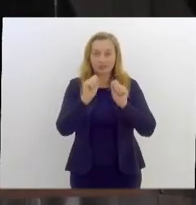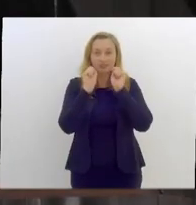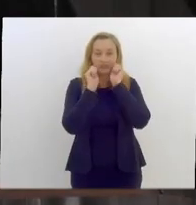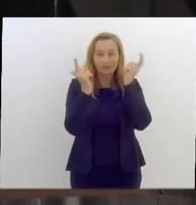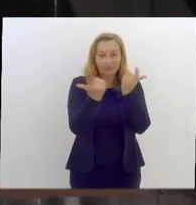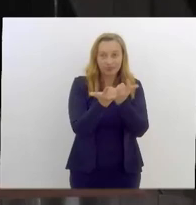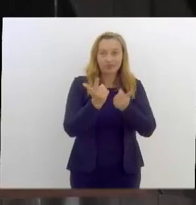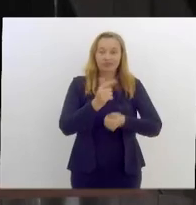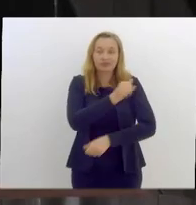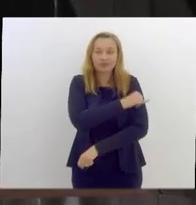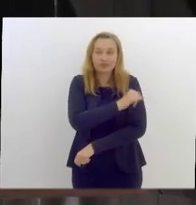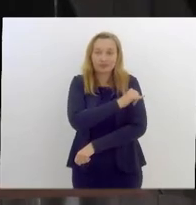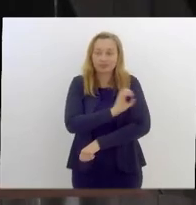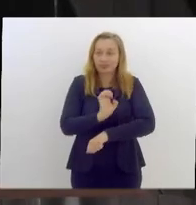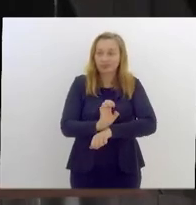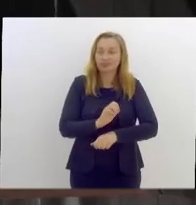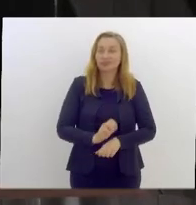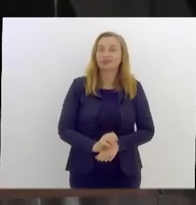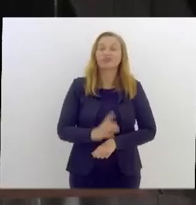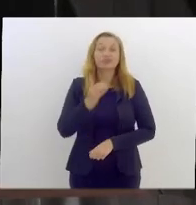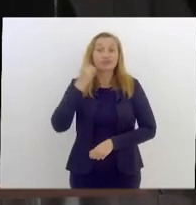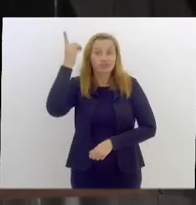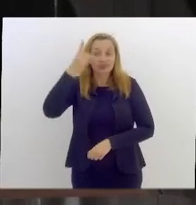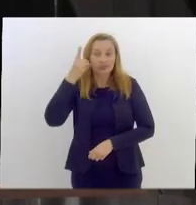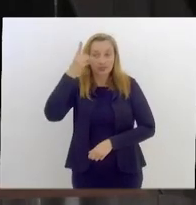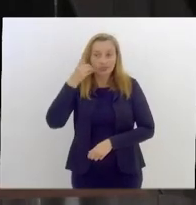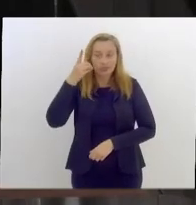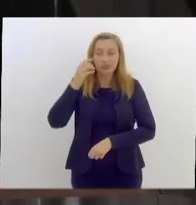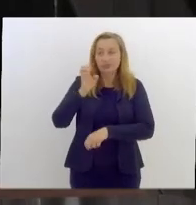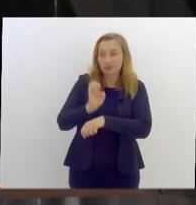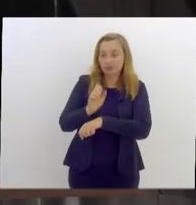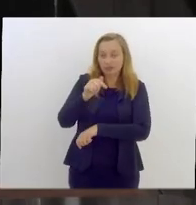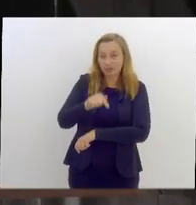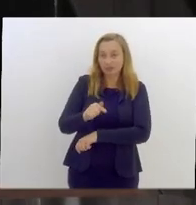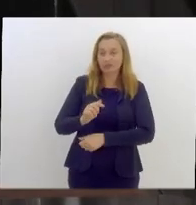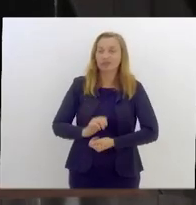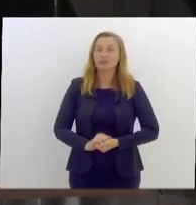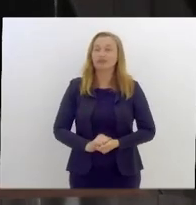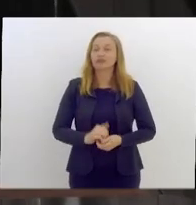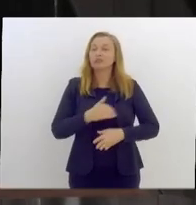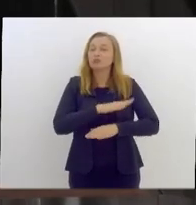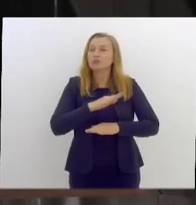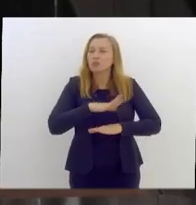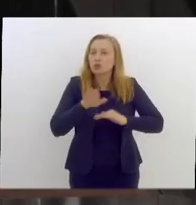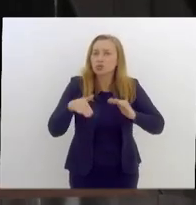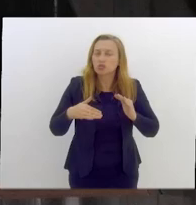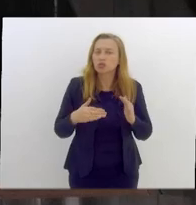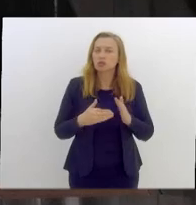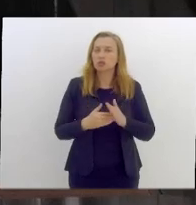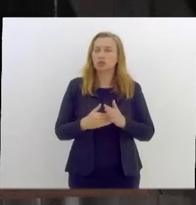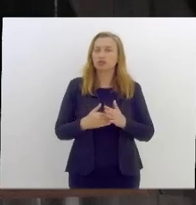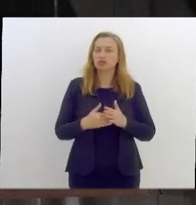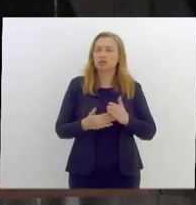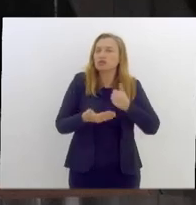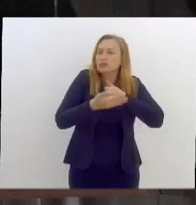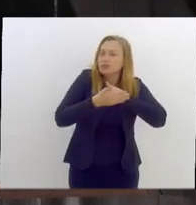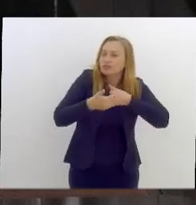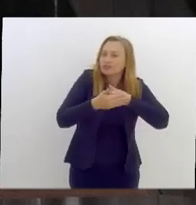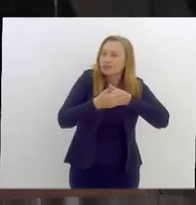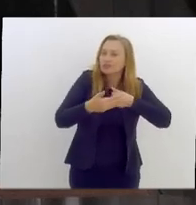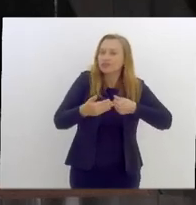Rio de Janeiro, e aos excelentíssimos senhores deputados estaduais aqui presentes, por toda a consideração e